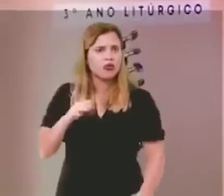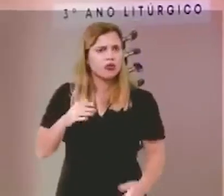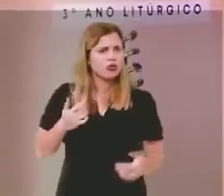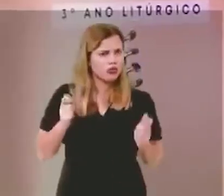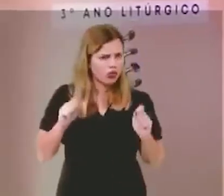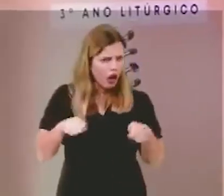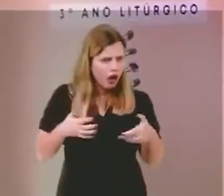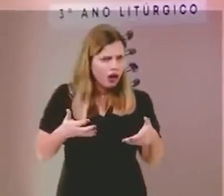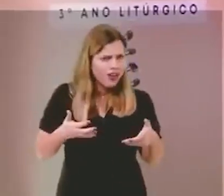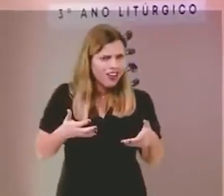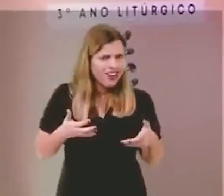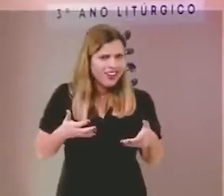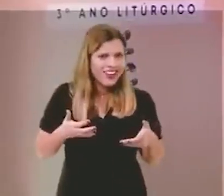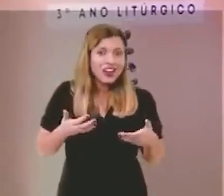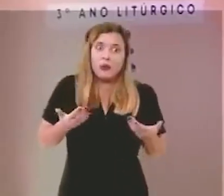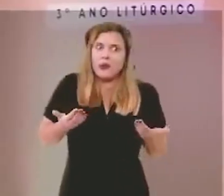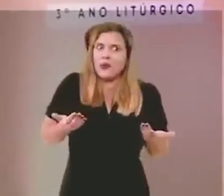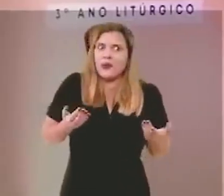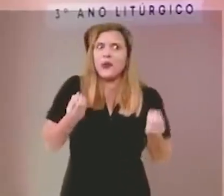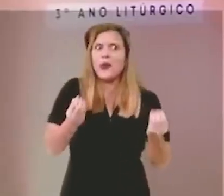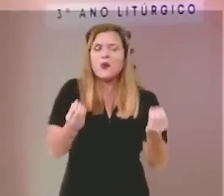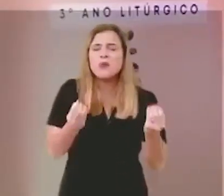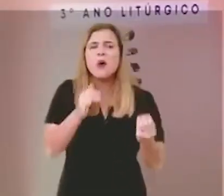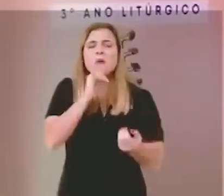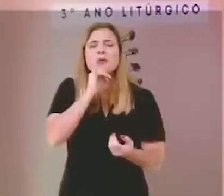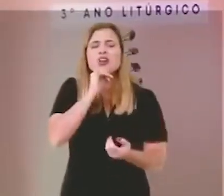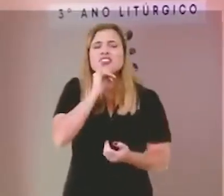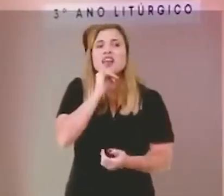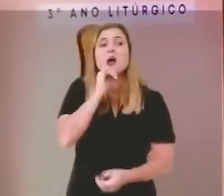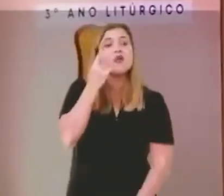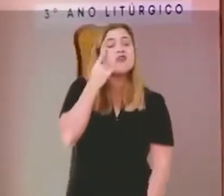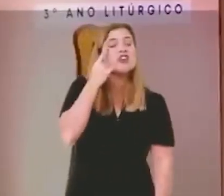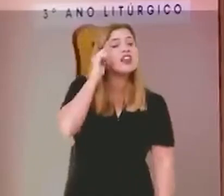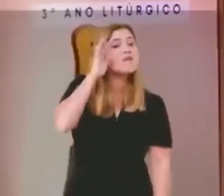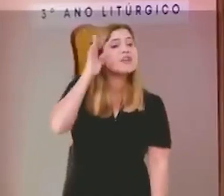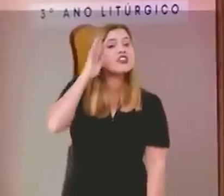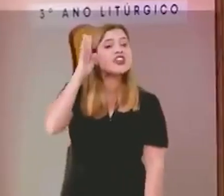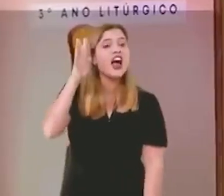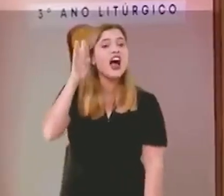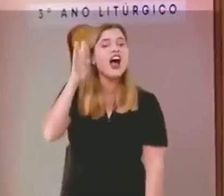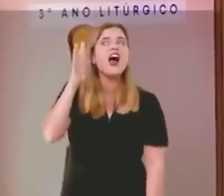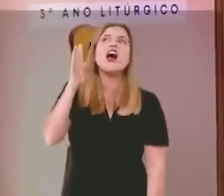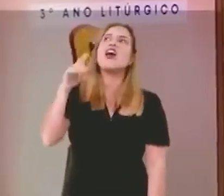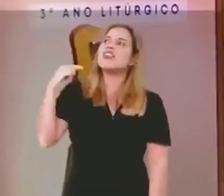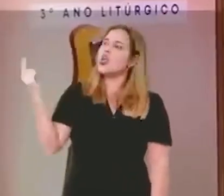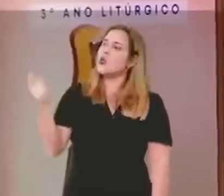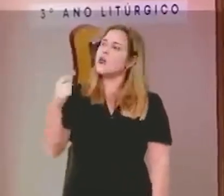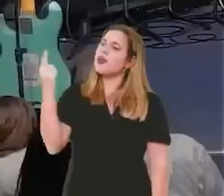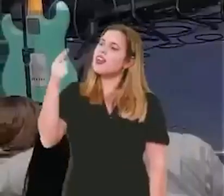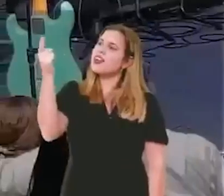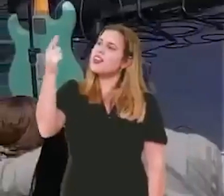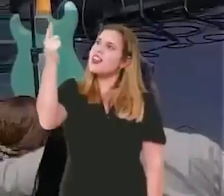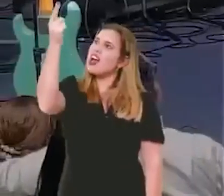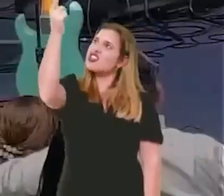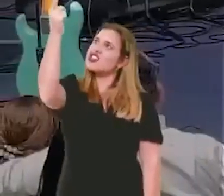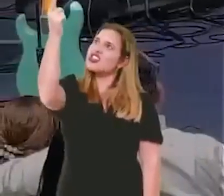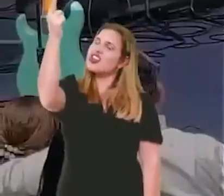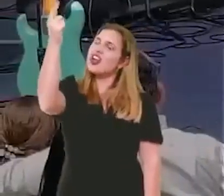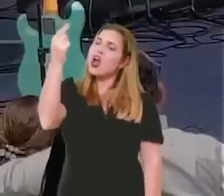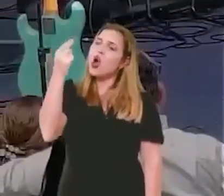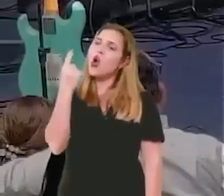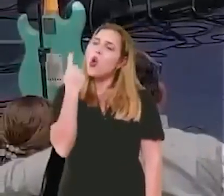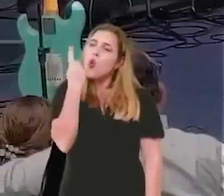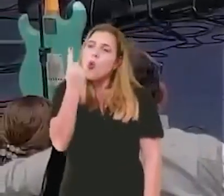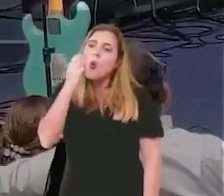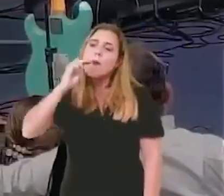perguntar, e se você tirar um milhão de anos da eternidade, quanto sobra? A